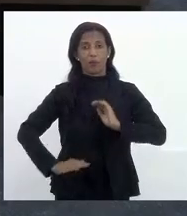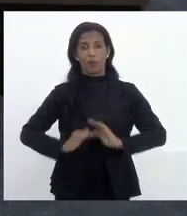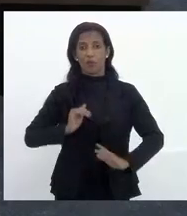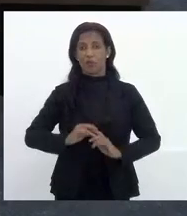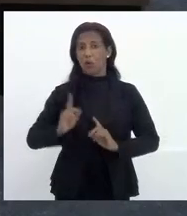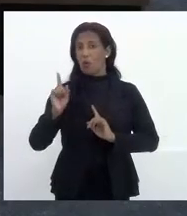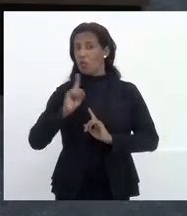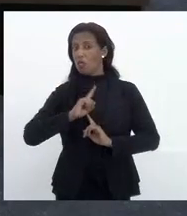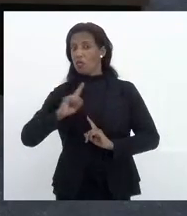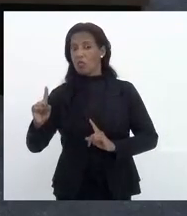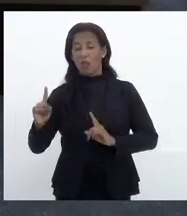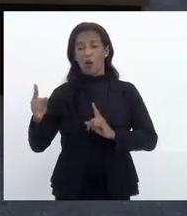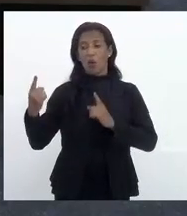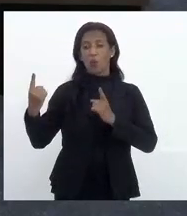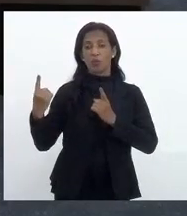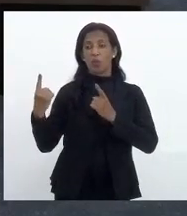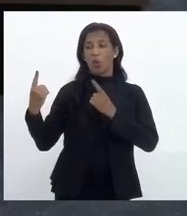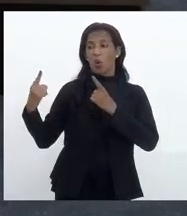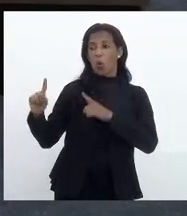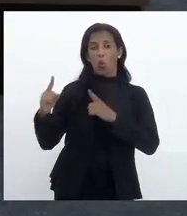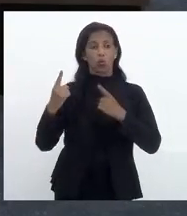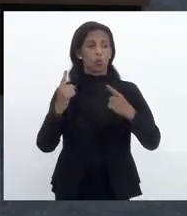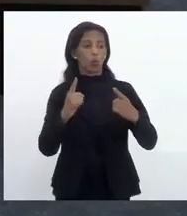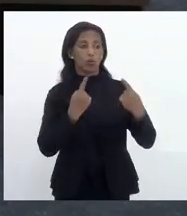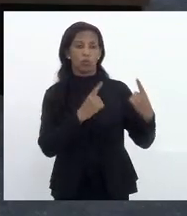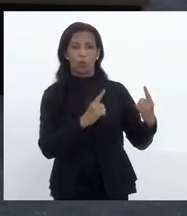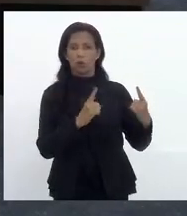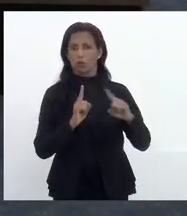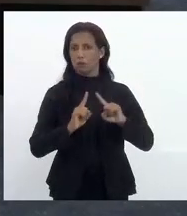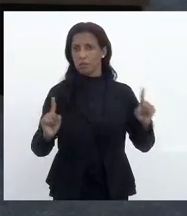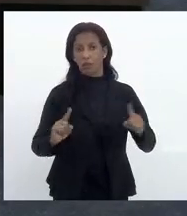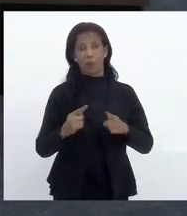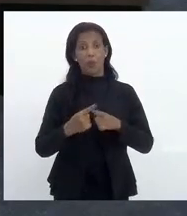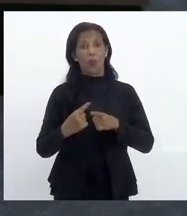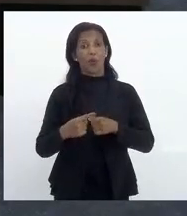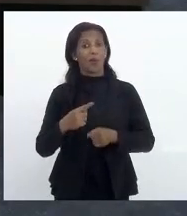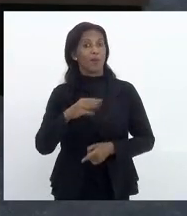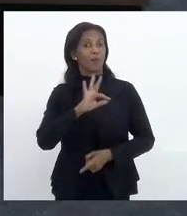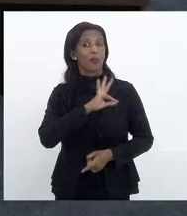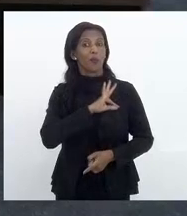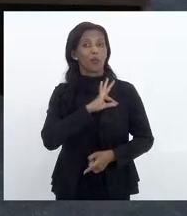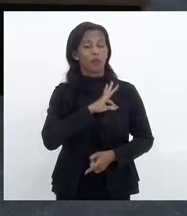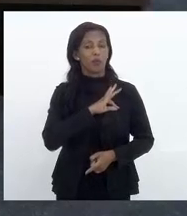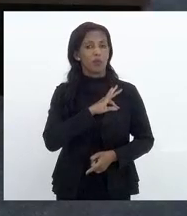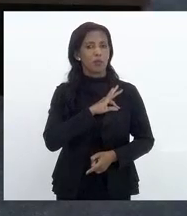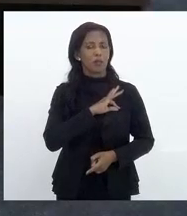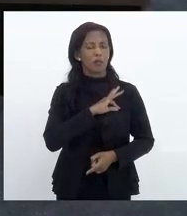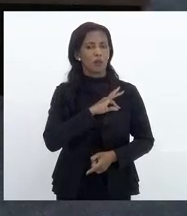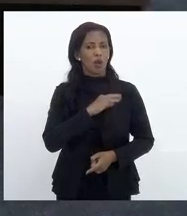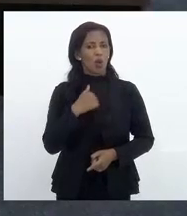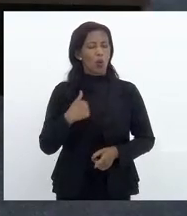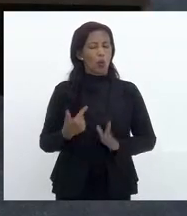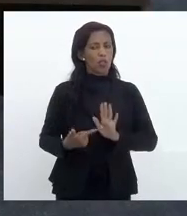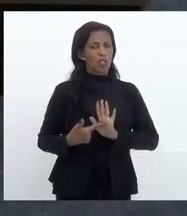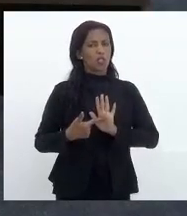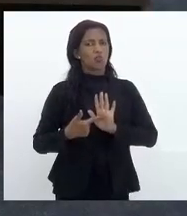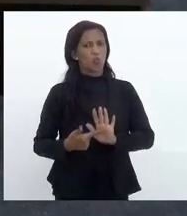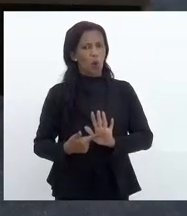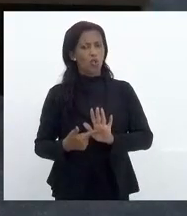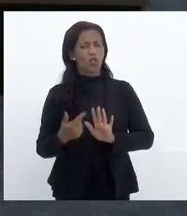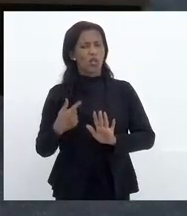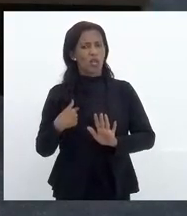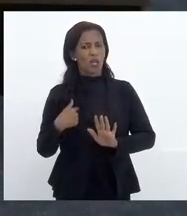conseguiu desafetos de fulano ou beltrano então com policial ele se nós ficam não se